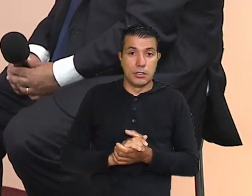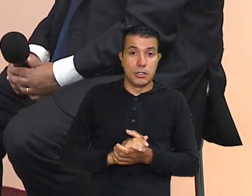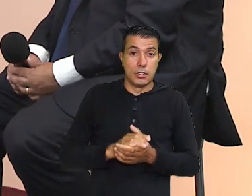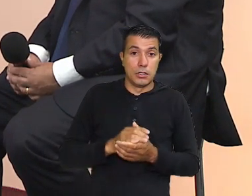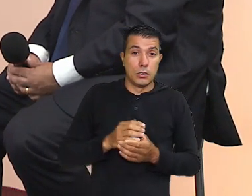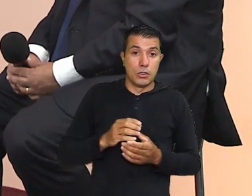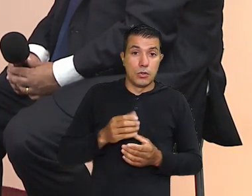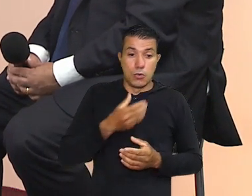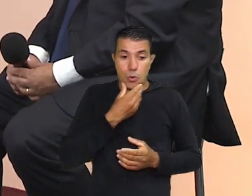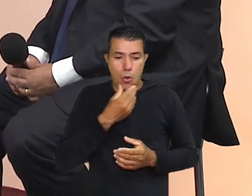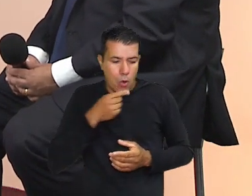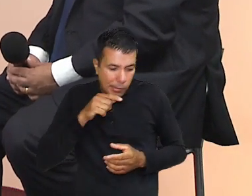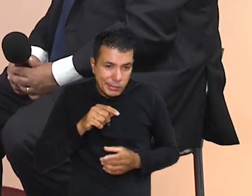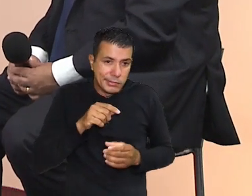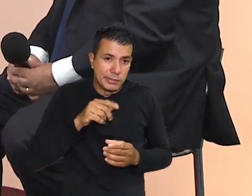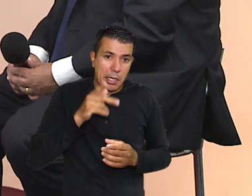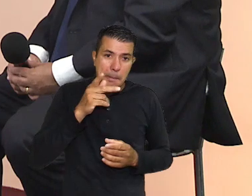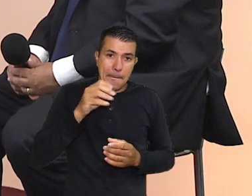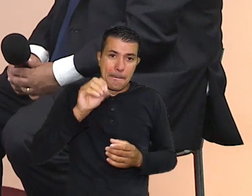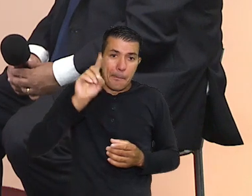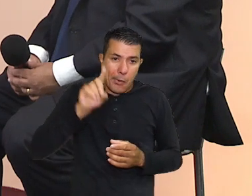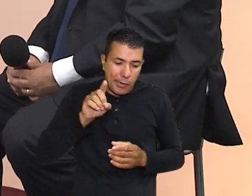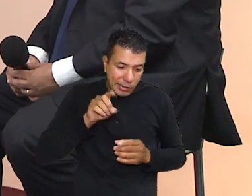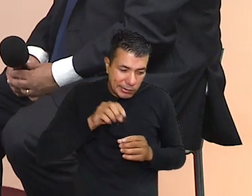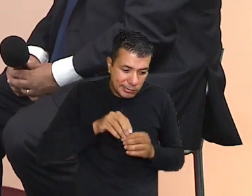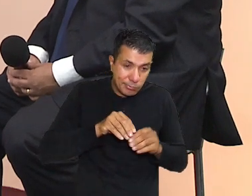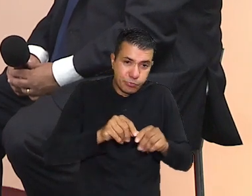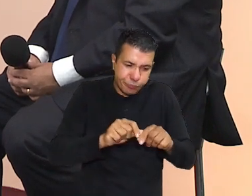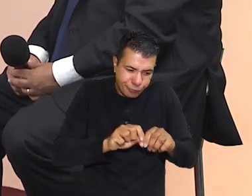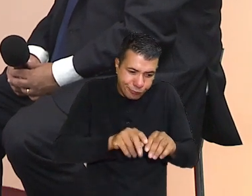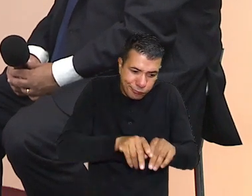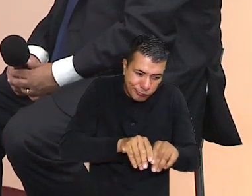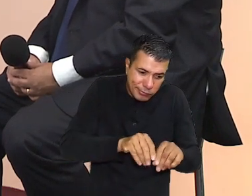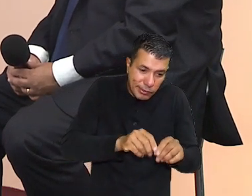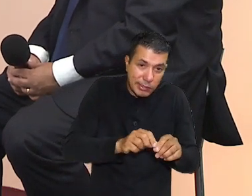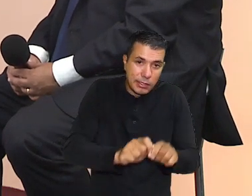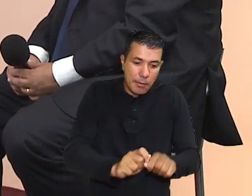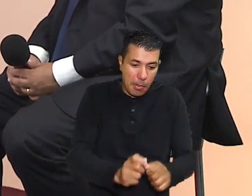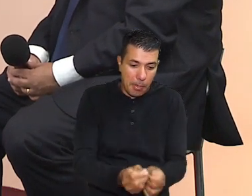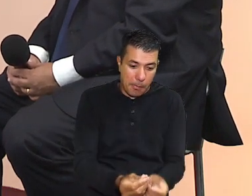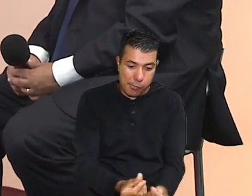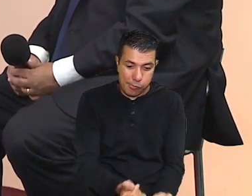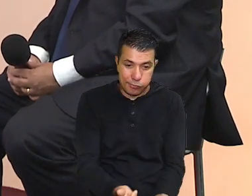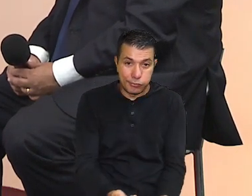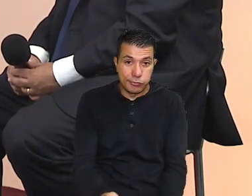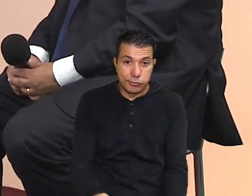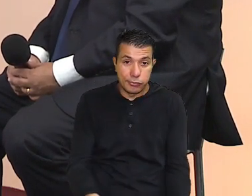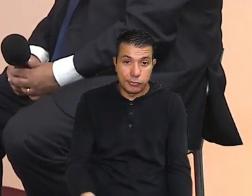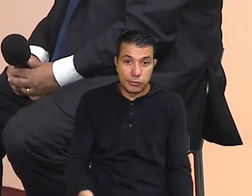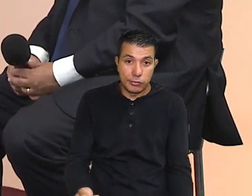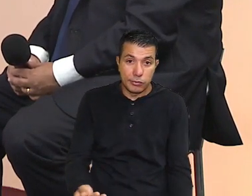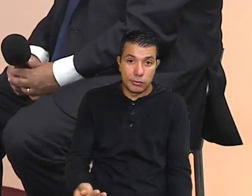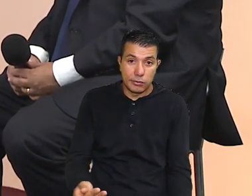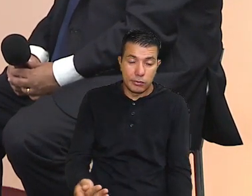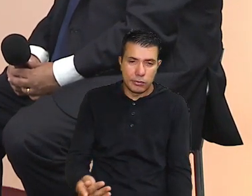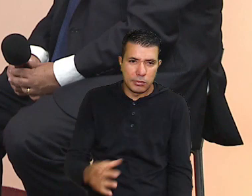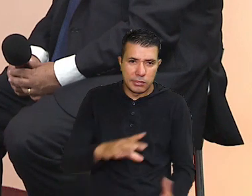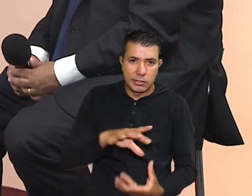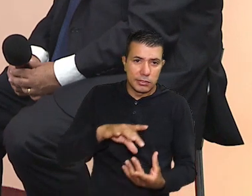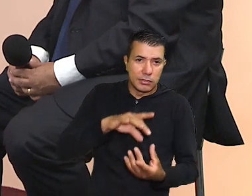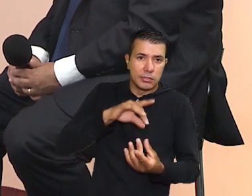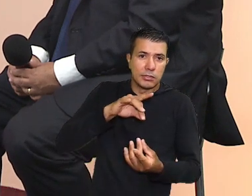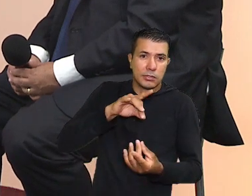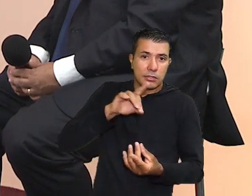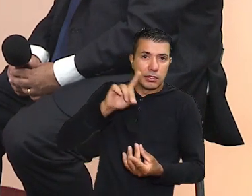pó volte à terra como era, e o espírito volte a Deus que o deu. Na leitura aqui